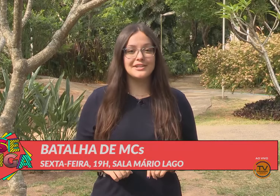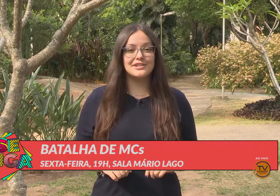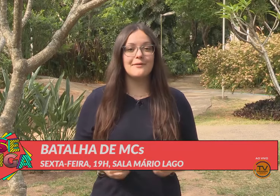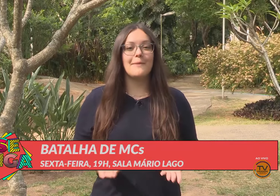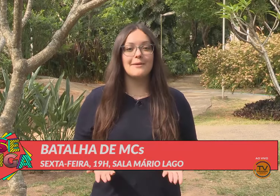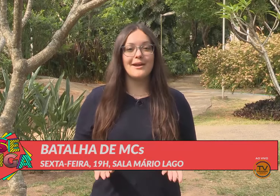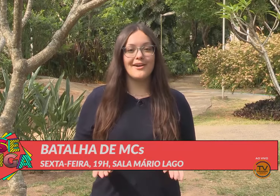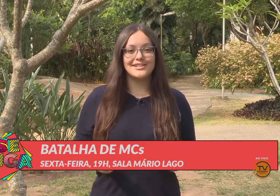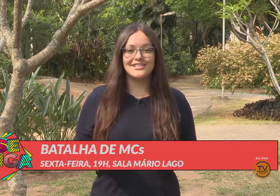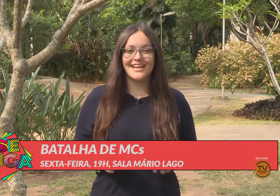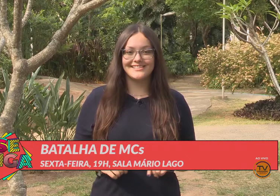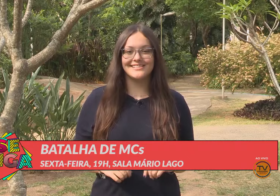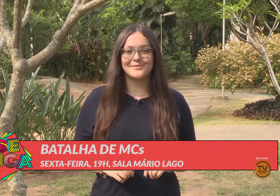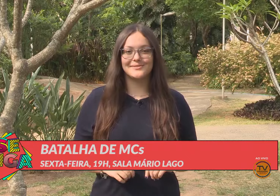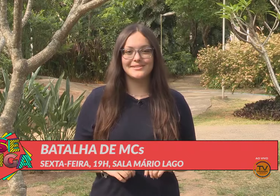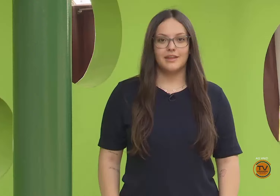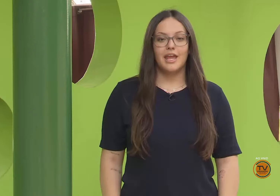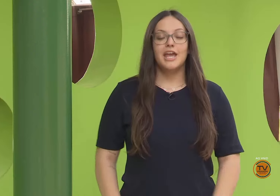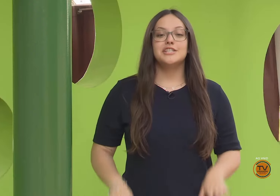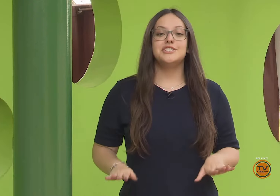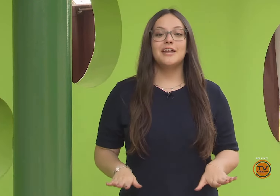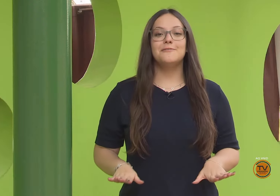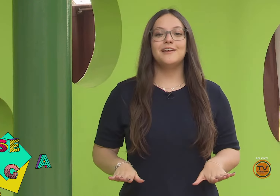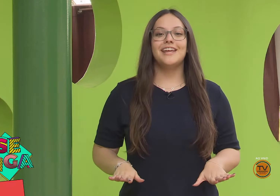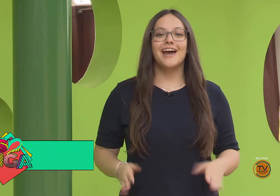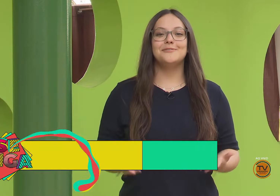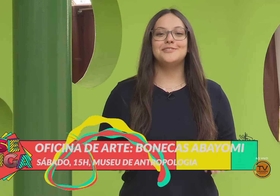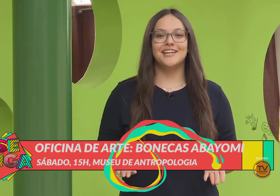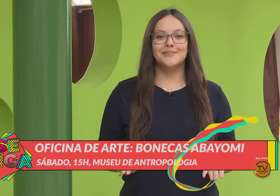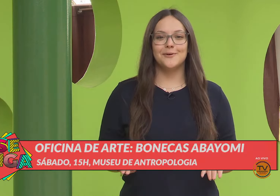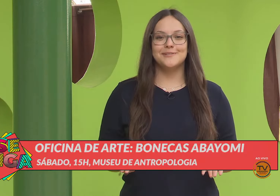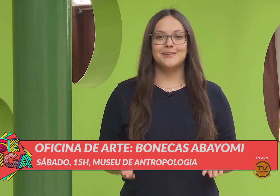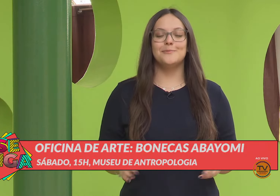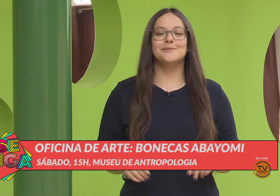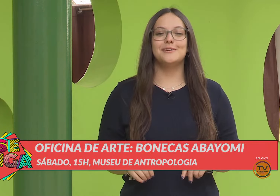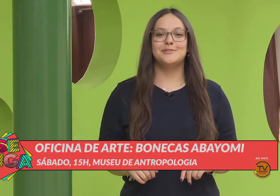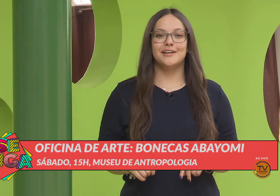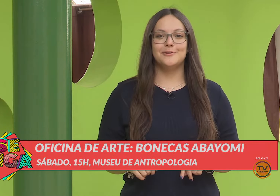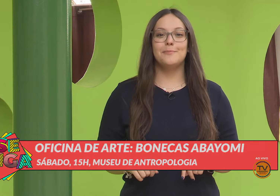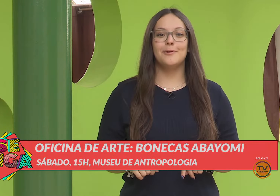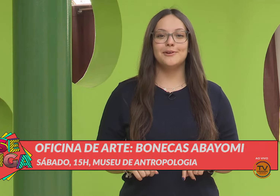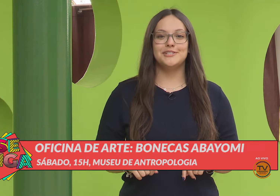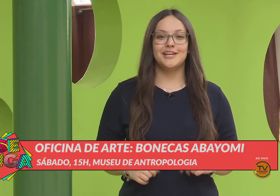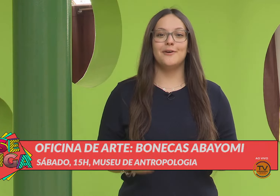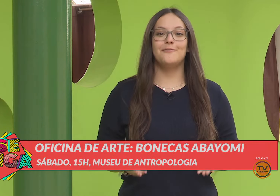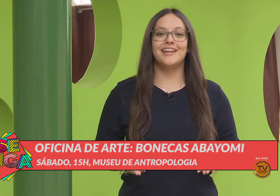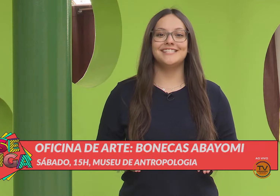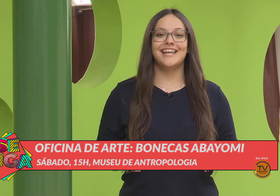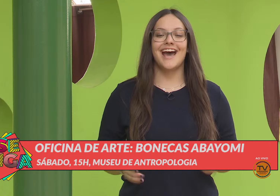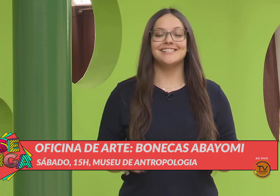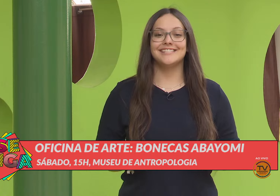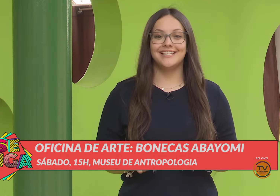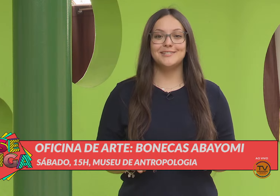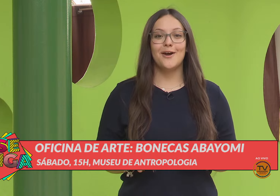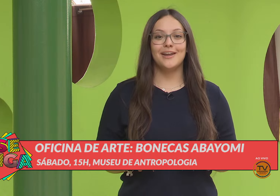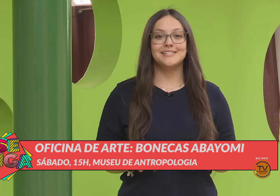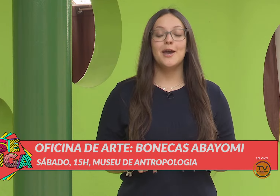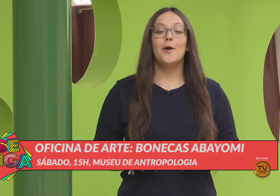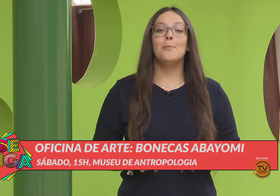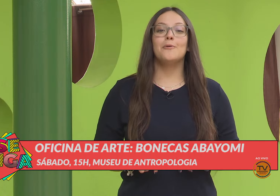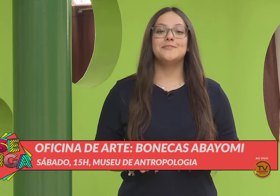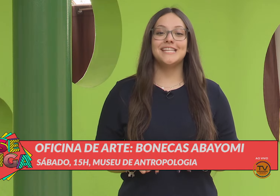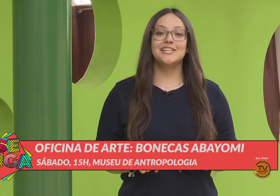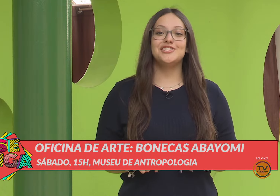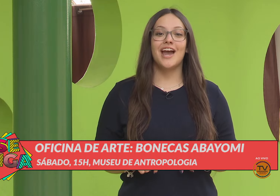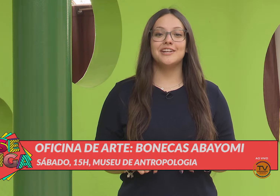classificação indicativa para maiores de 10 anos. Já no feriado, dia 12, o Museu de Antropologia oferecerá, às 15